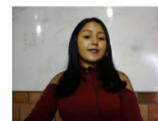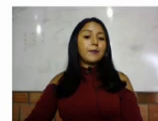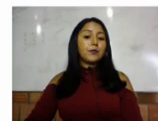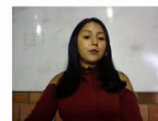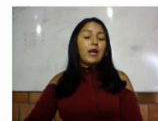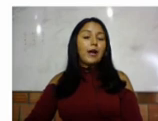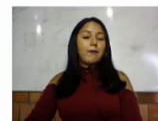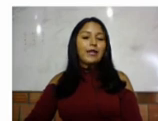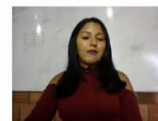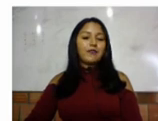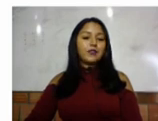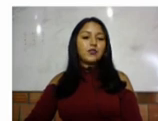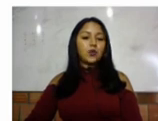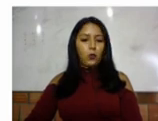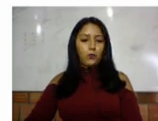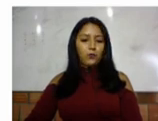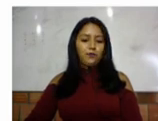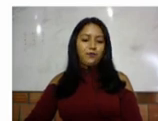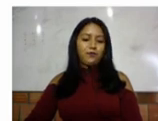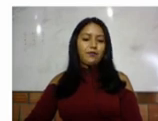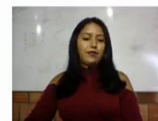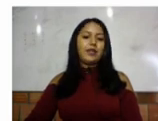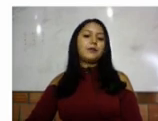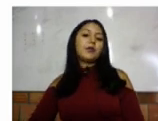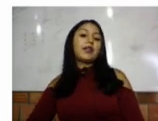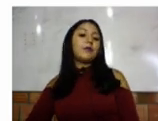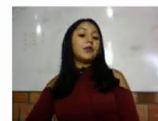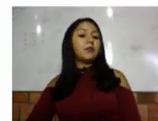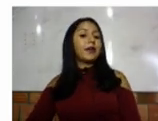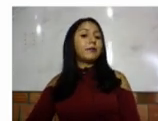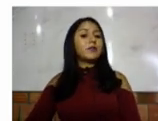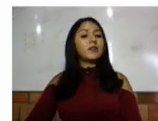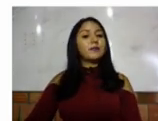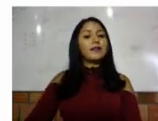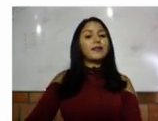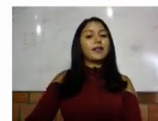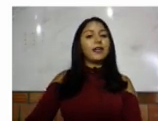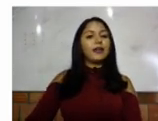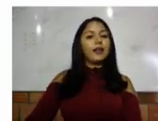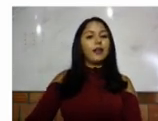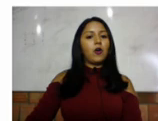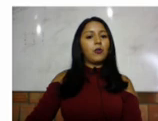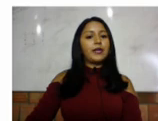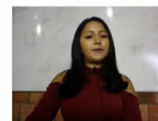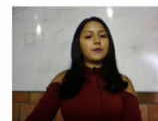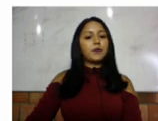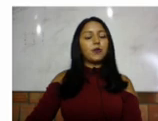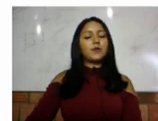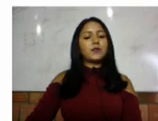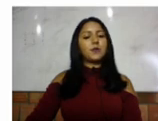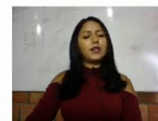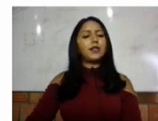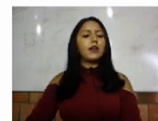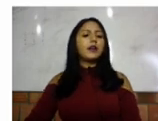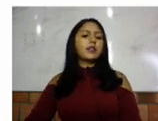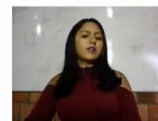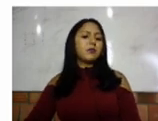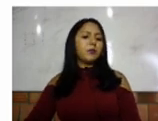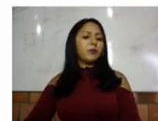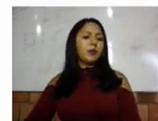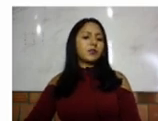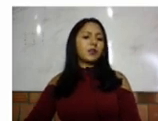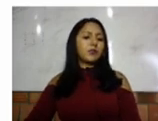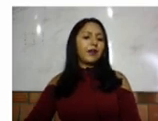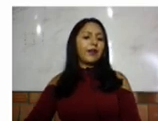por exemplo a palavra jô que poderia muito bem trouxa né mas será que ele como ir como fosse um